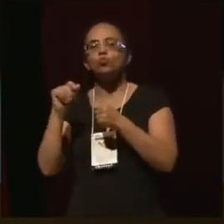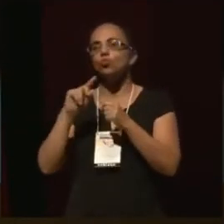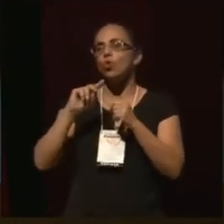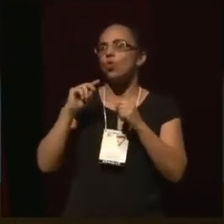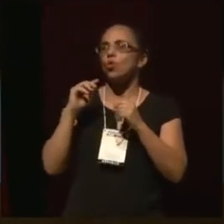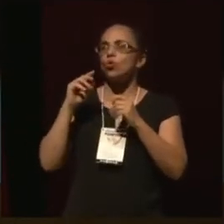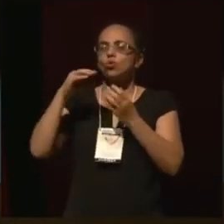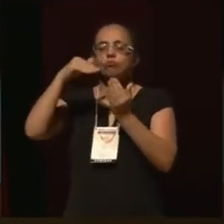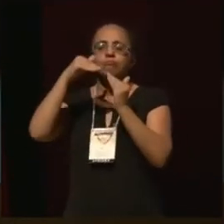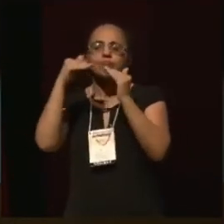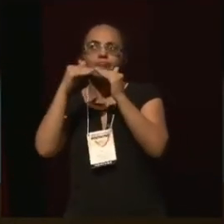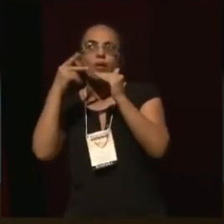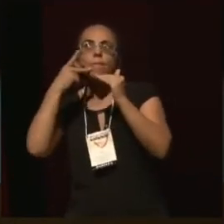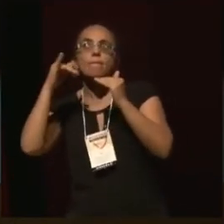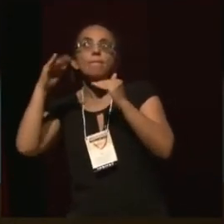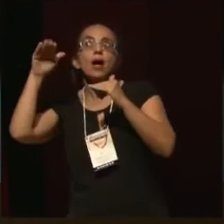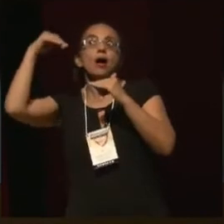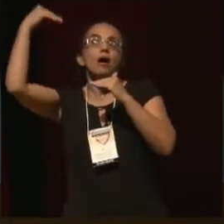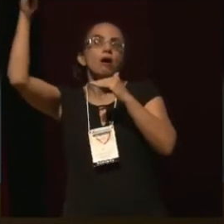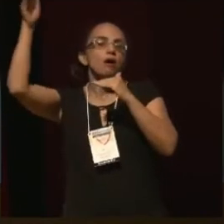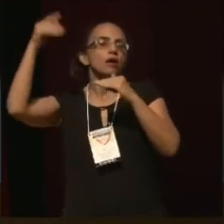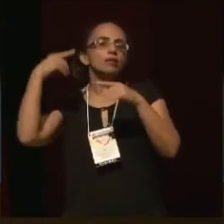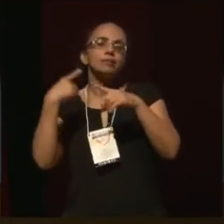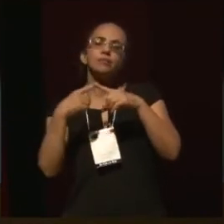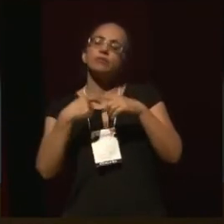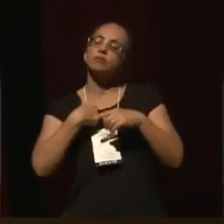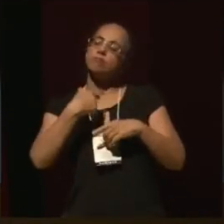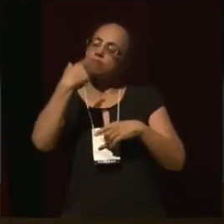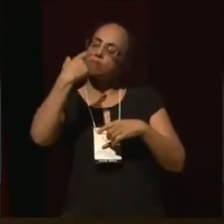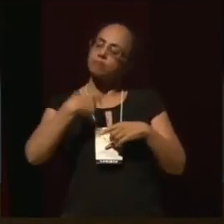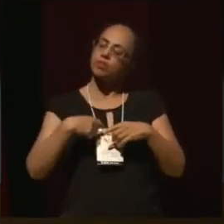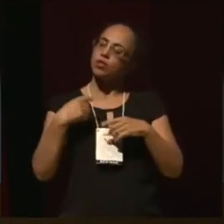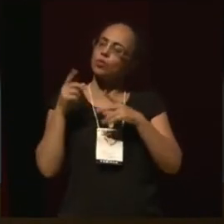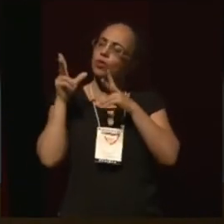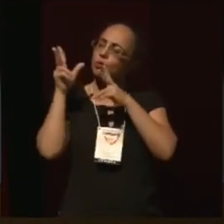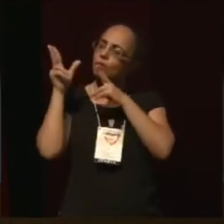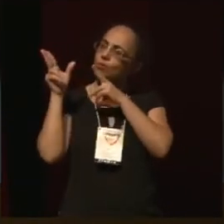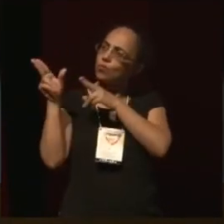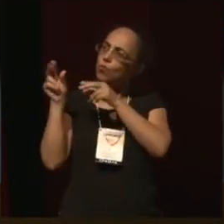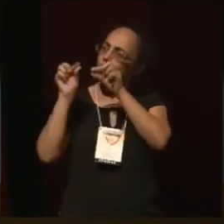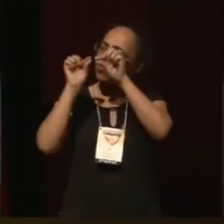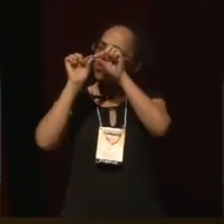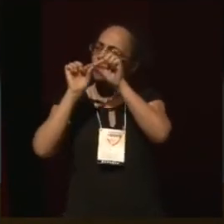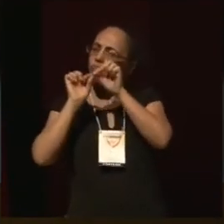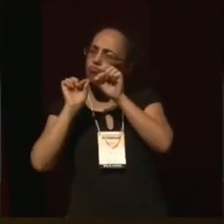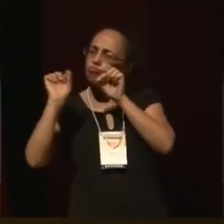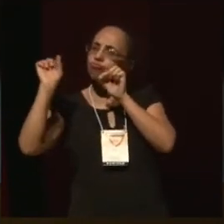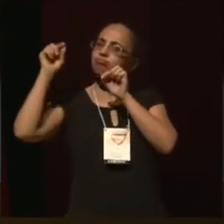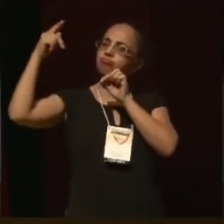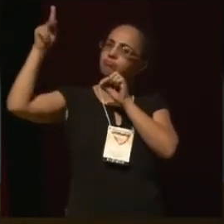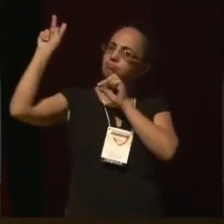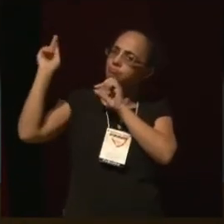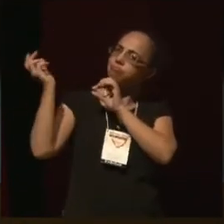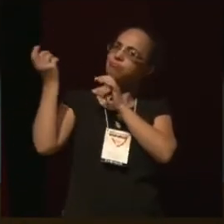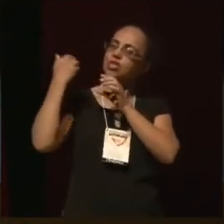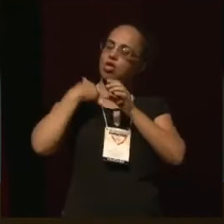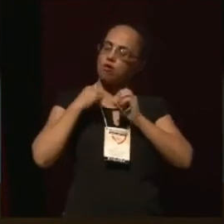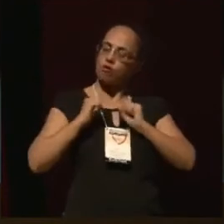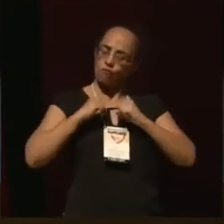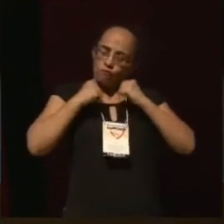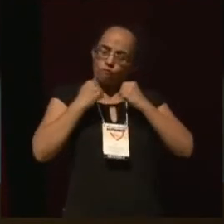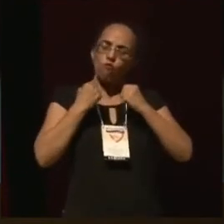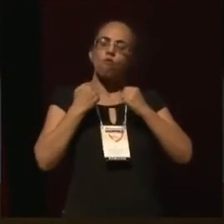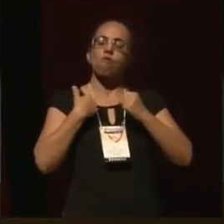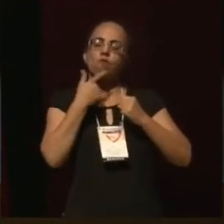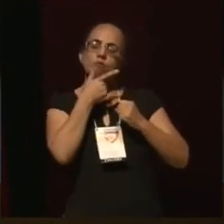Maior, conectado com Ele, porque eu sou centelha divina, com essa força eu vou